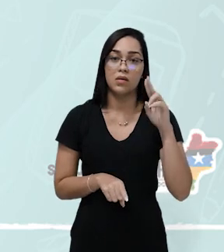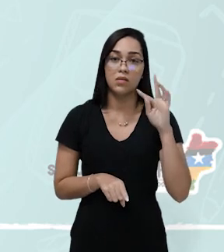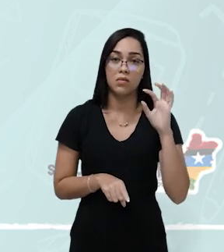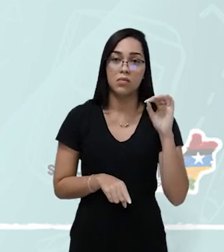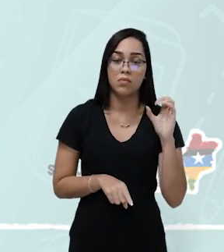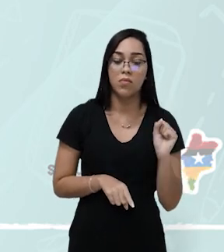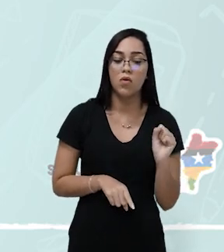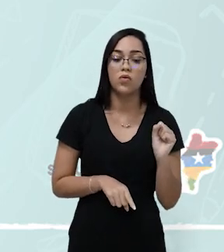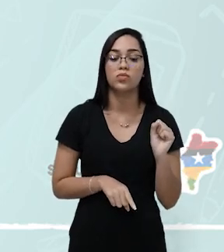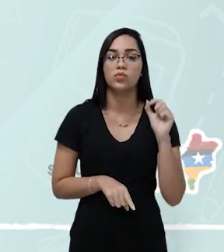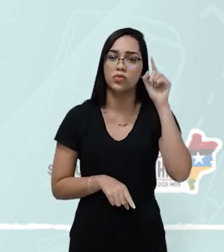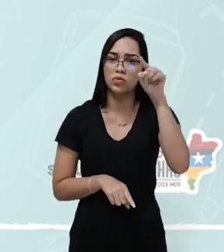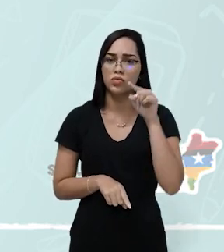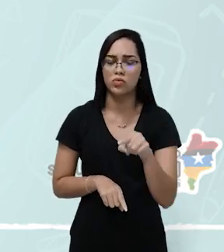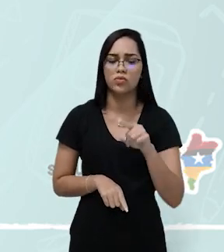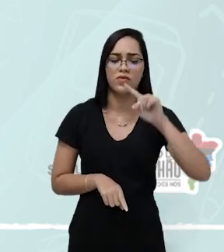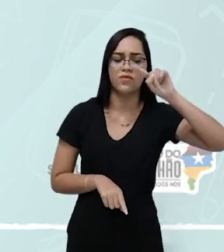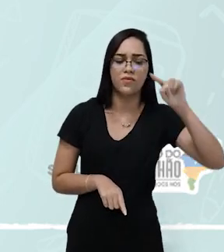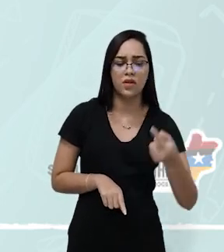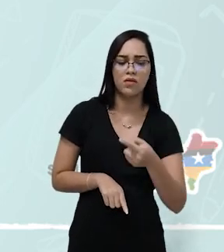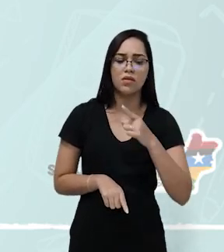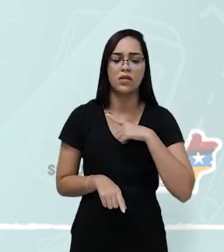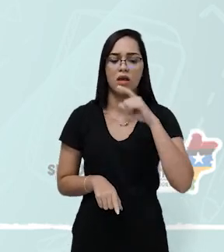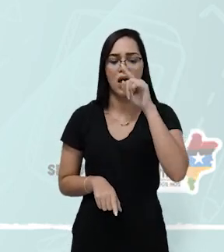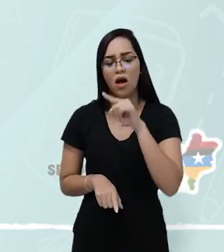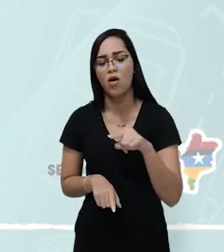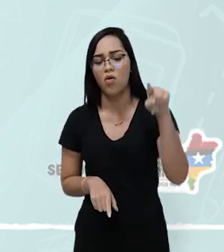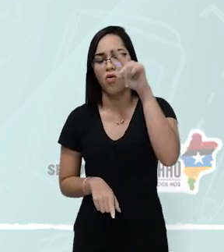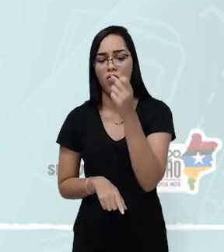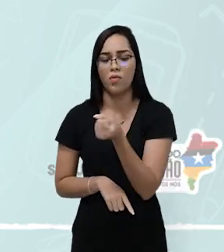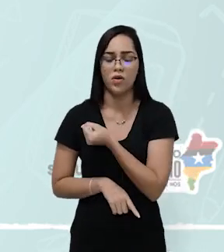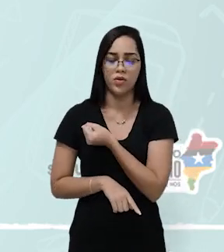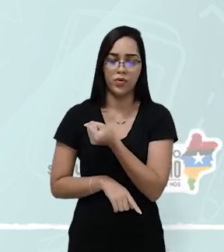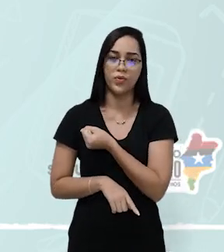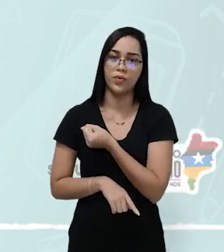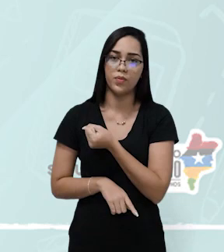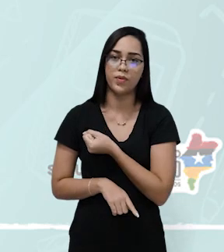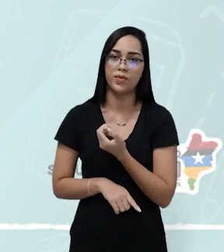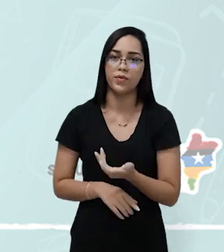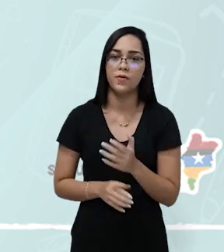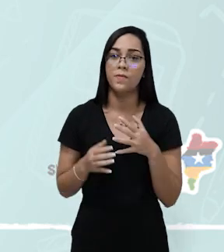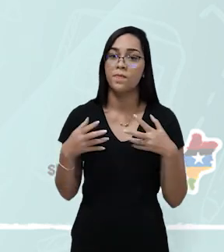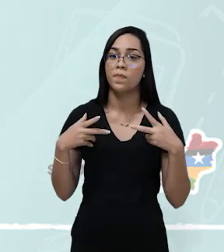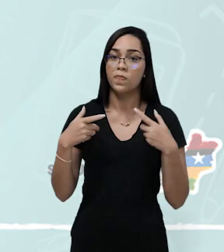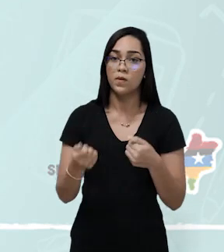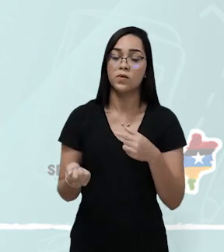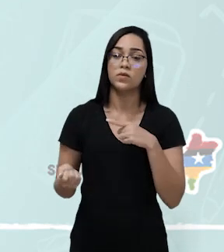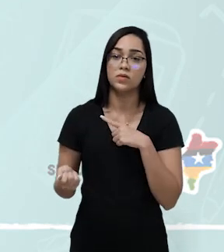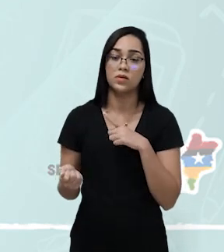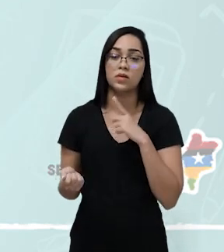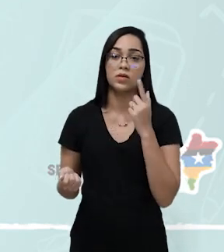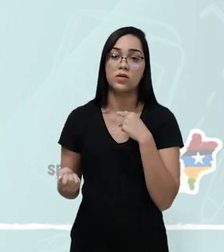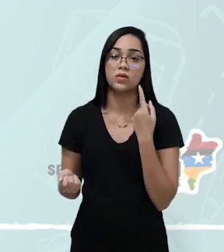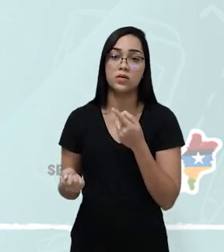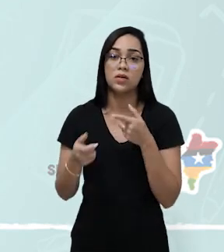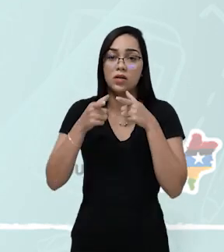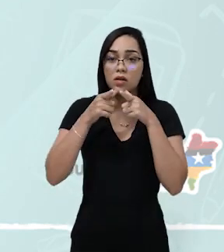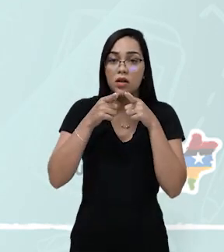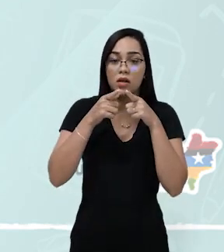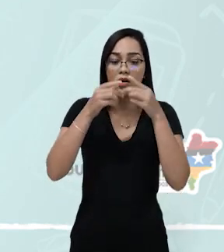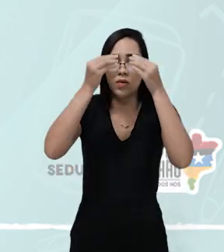exclamação aí, pode procurar, tem vírgula, tem arroba, tem número. Tudo isso aí faz parte da nossa linguagem,